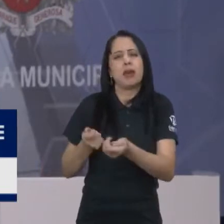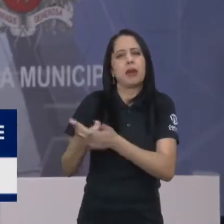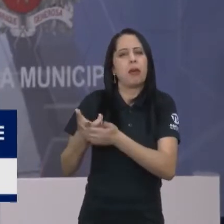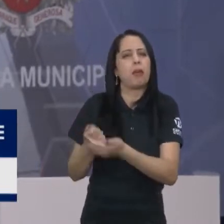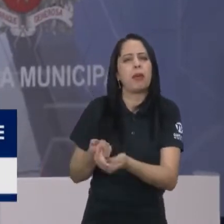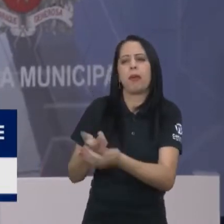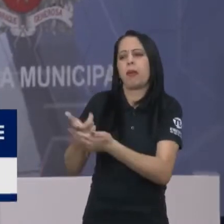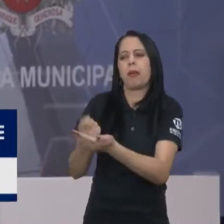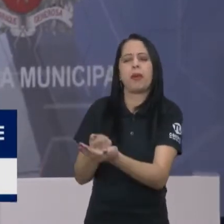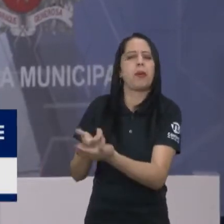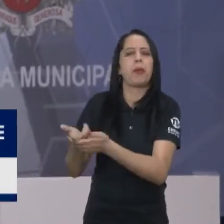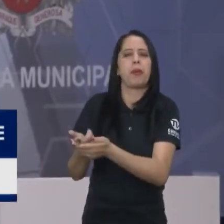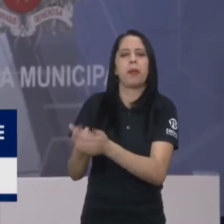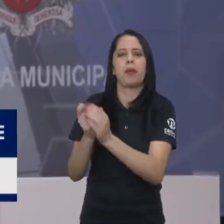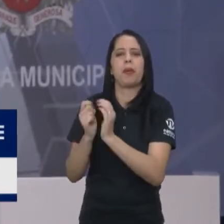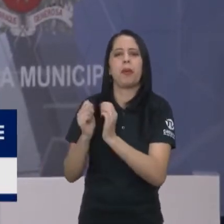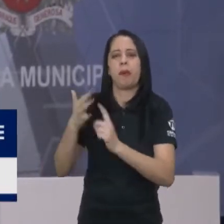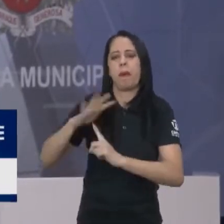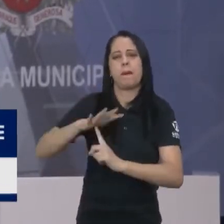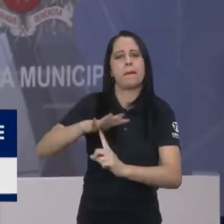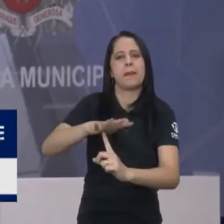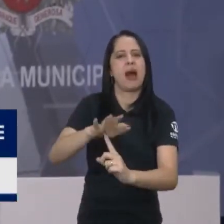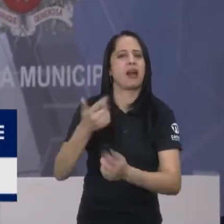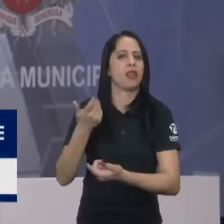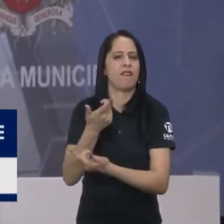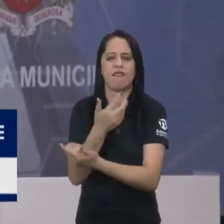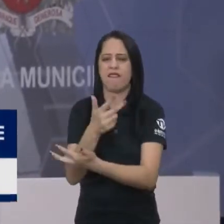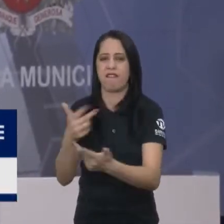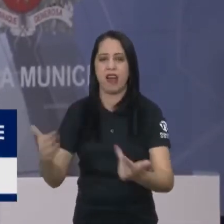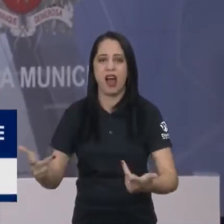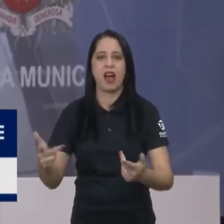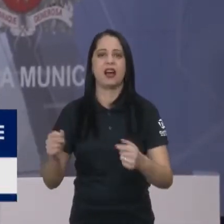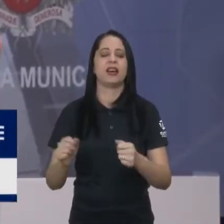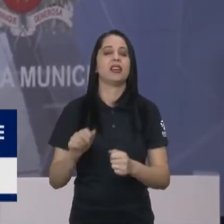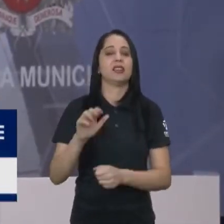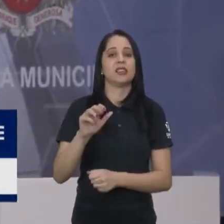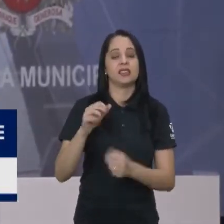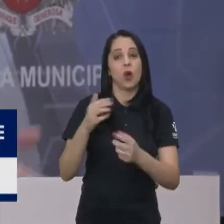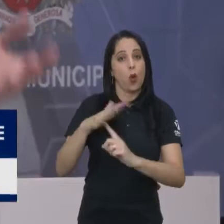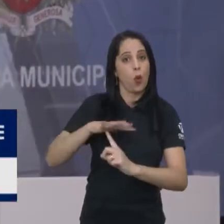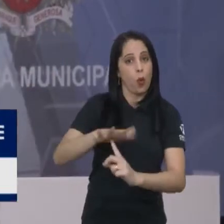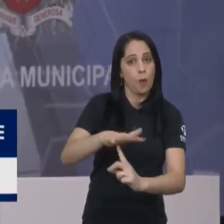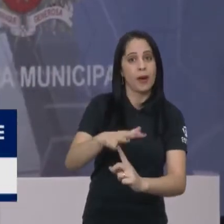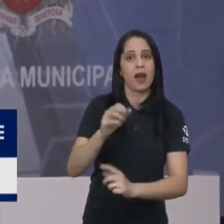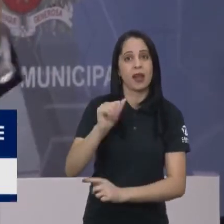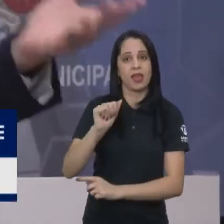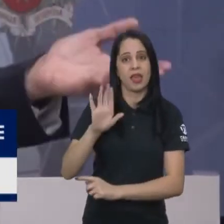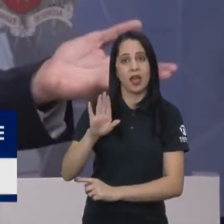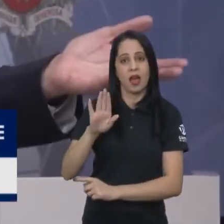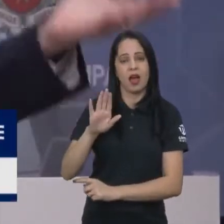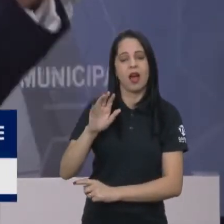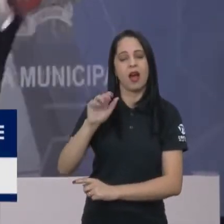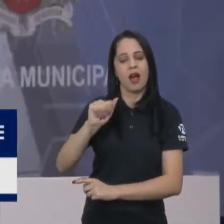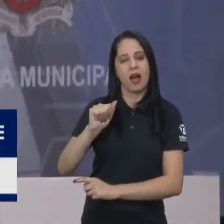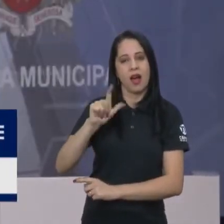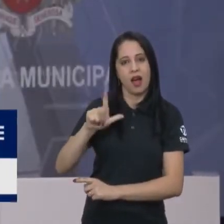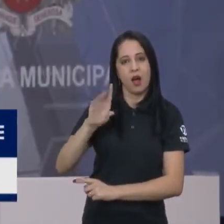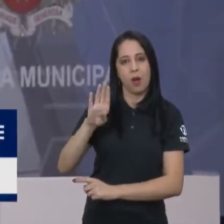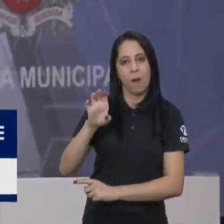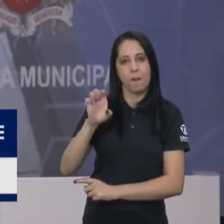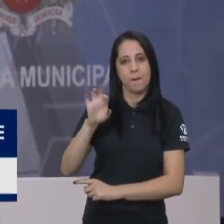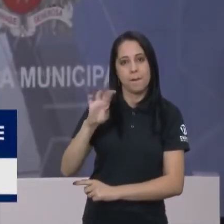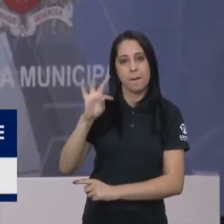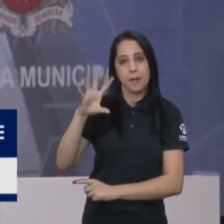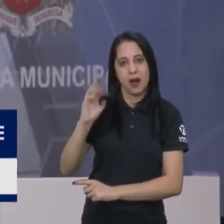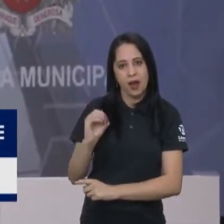de coisas que o Ricardo teve participação, o Parque Alberto Simões também, que foi uma desapropriação, né? Na verdade, pegamos a troco de dívida, a